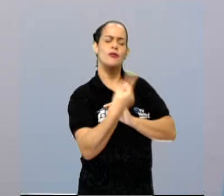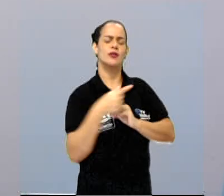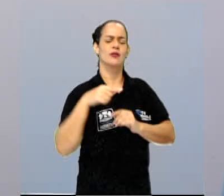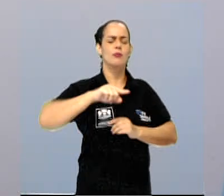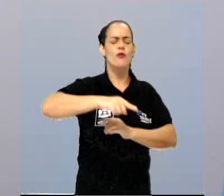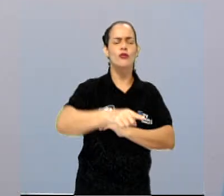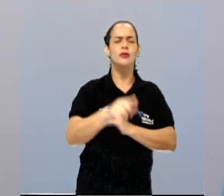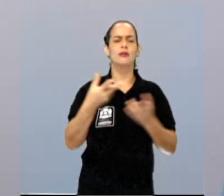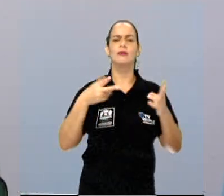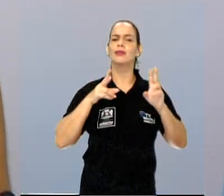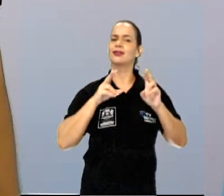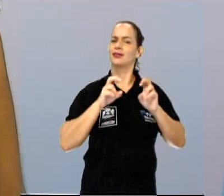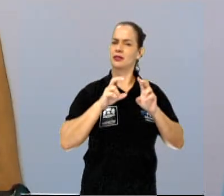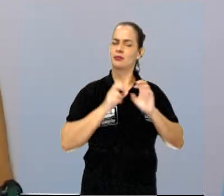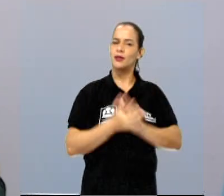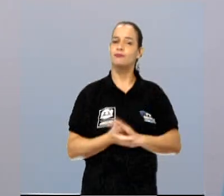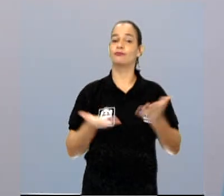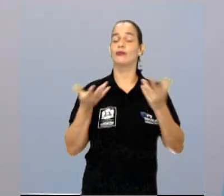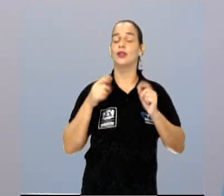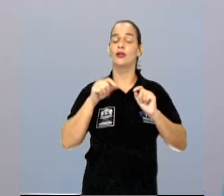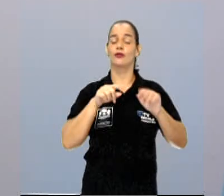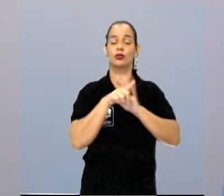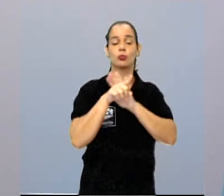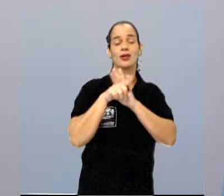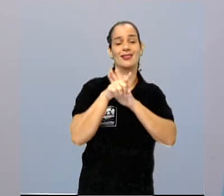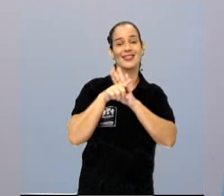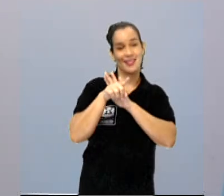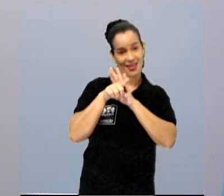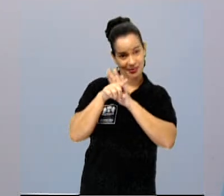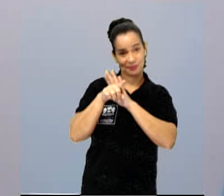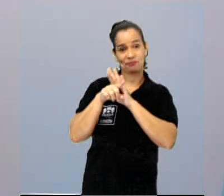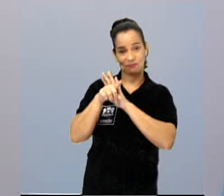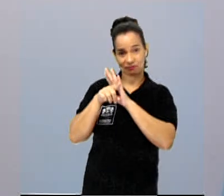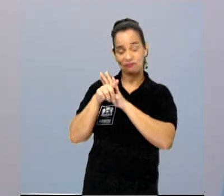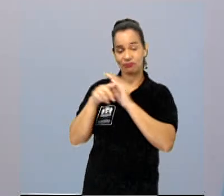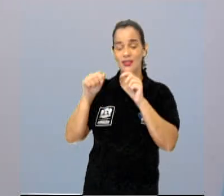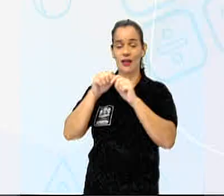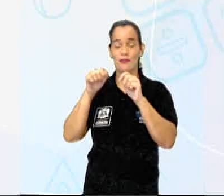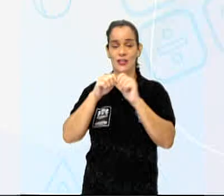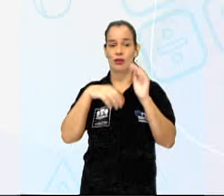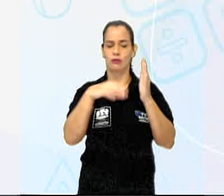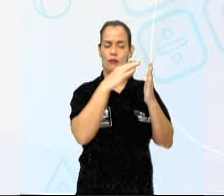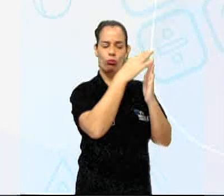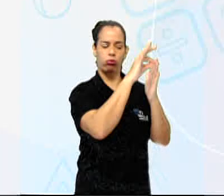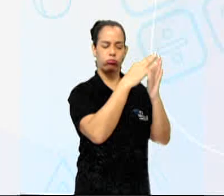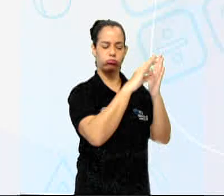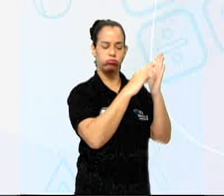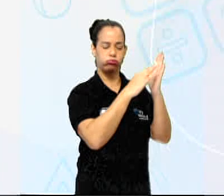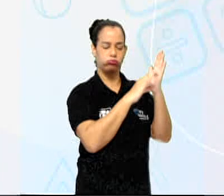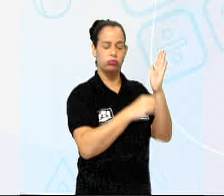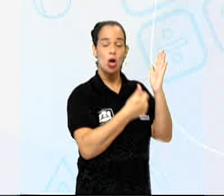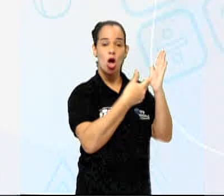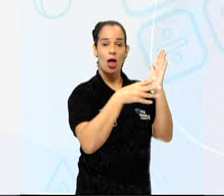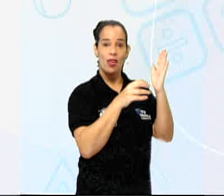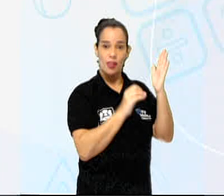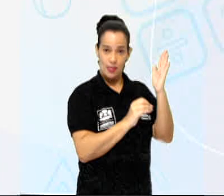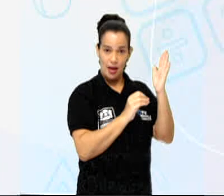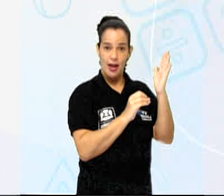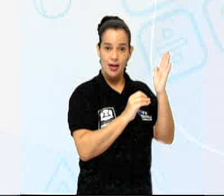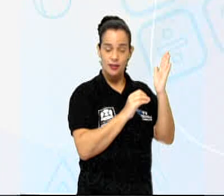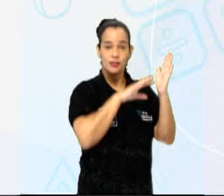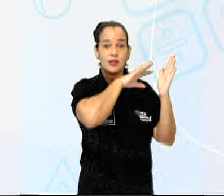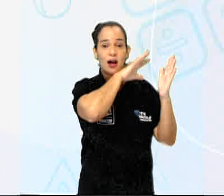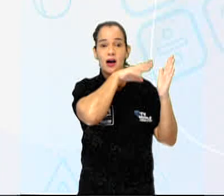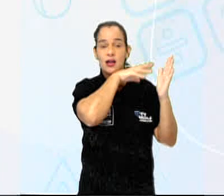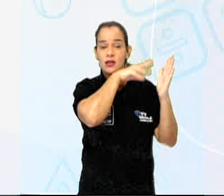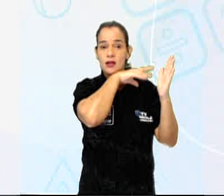mais sobre esse tema. Eu queria que vocês pesquisassem e elaborassem uma lista com 10 espécies de animais